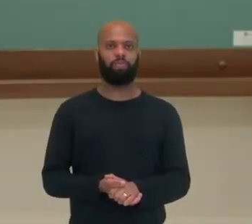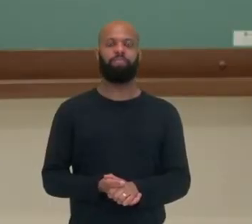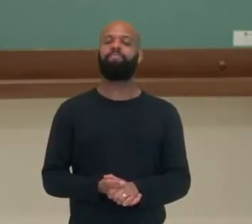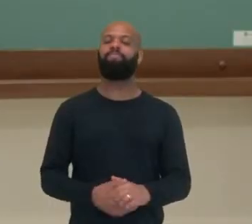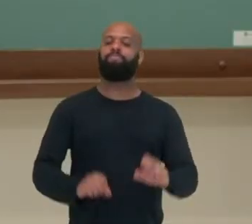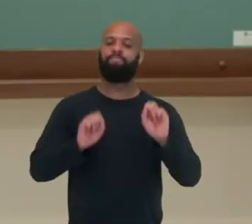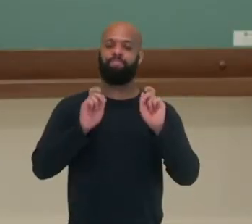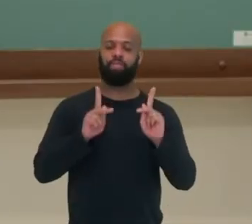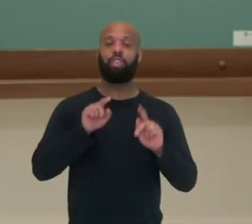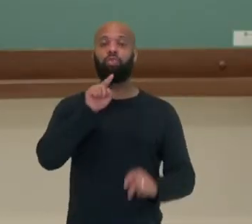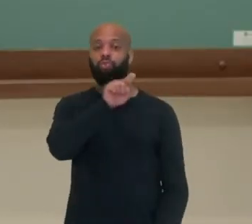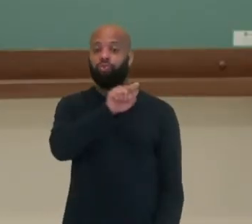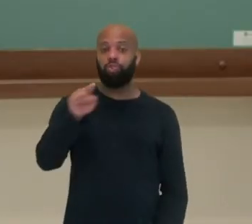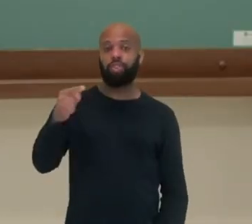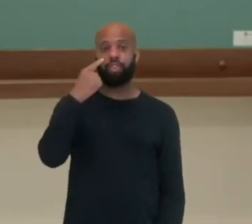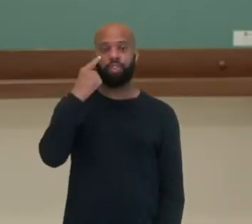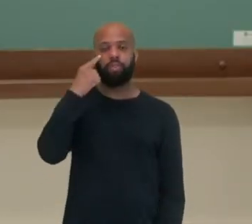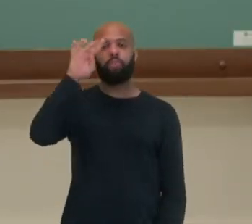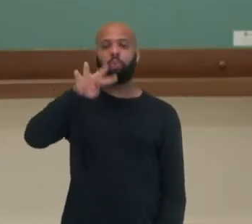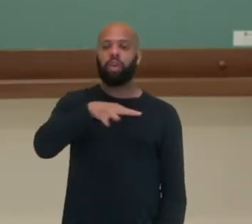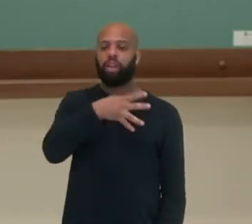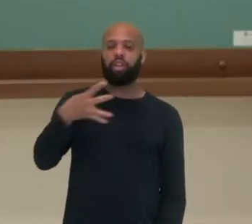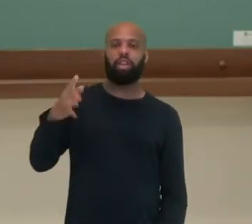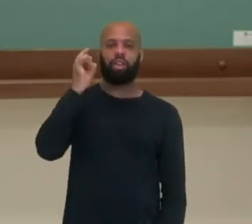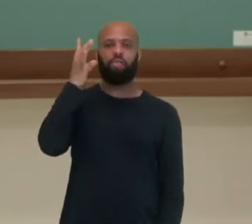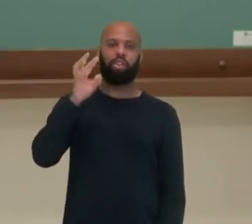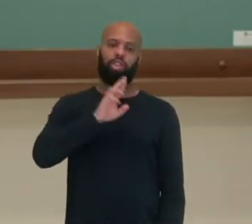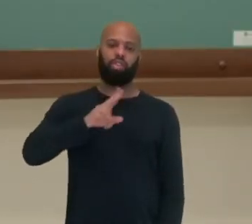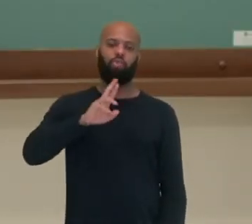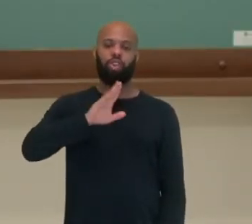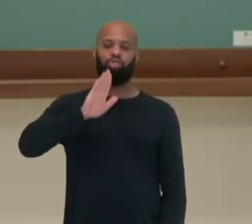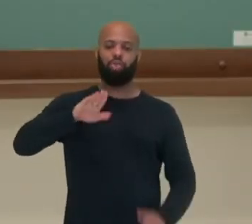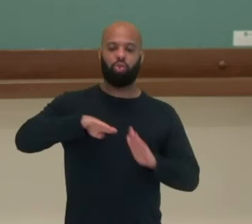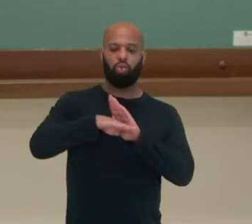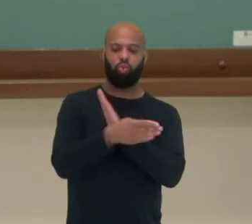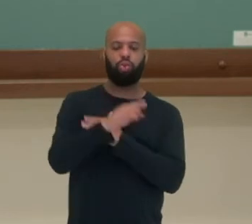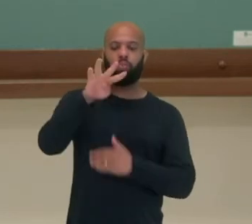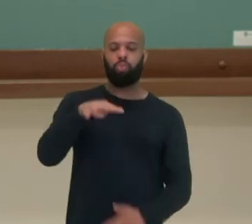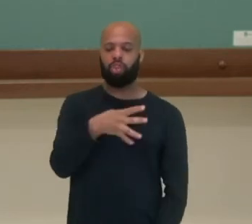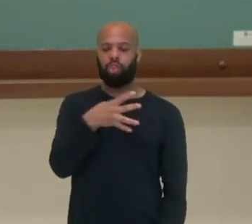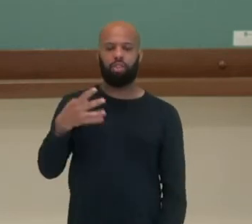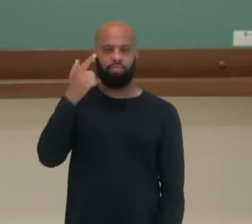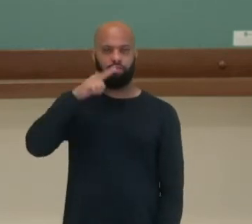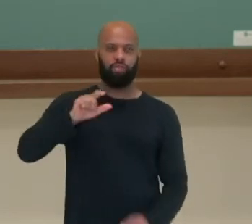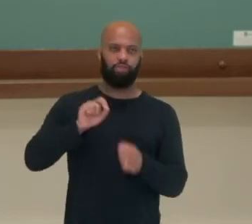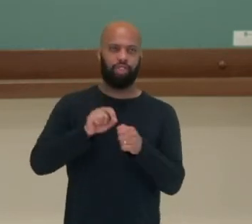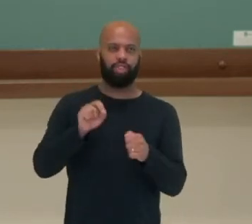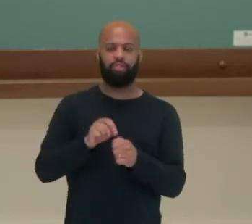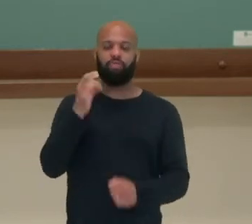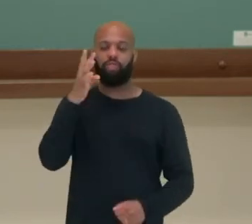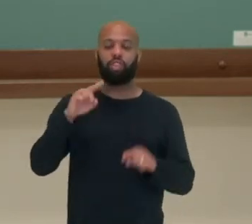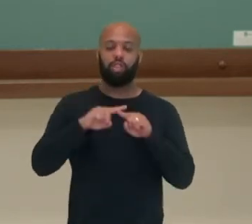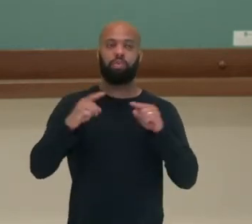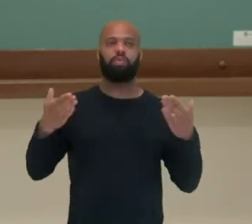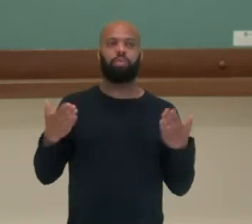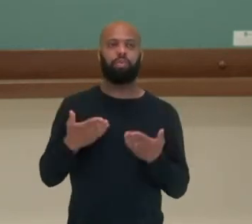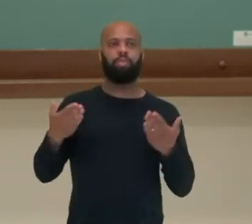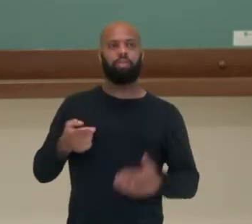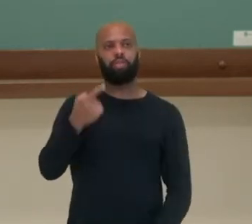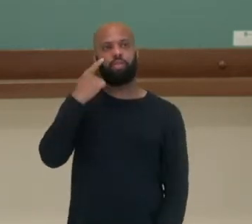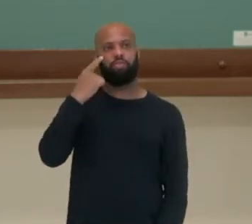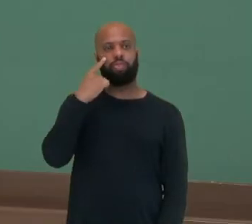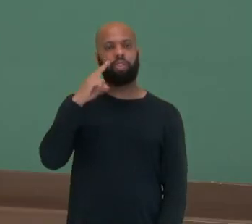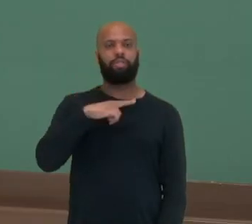Então, galera, viram que planilha não é tão fácil. Quem já está acostumado com planilha conseguiu fazer o exercício facilmente. Mas vamos dar uma olhada aqui